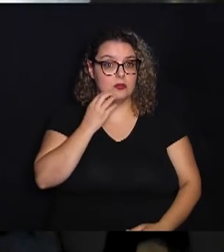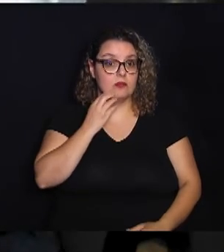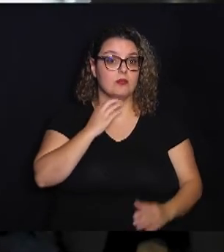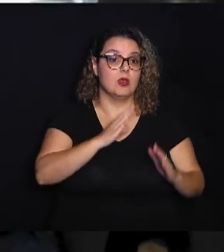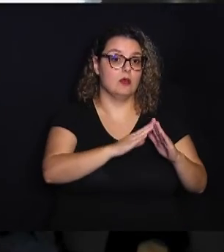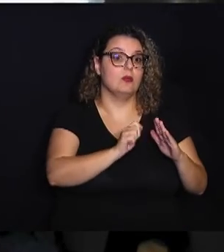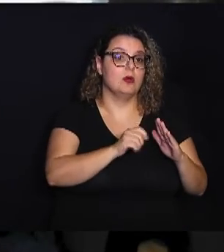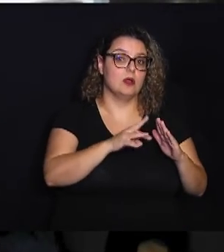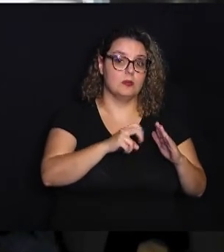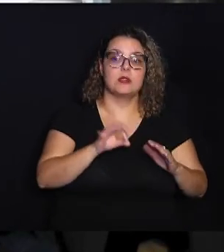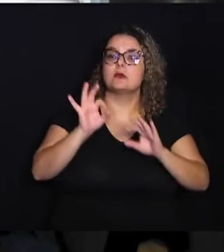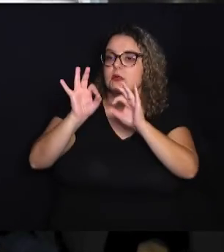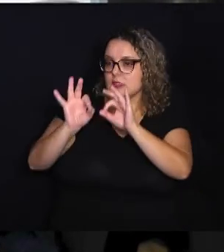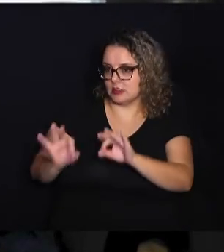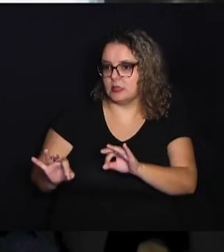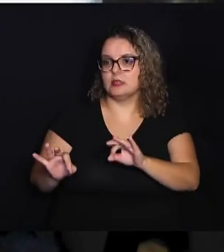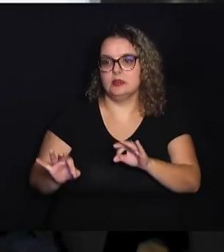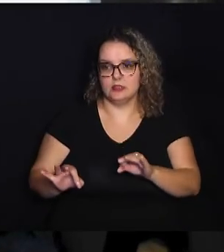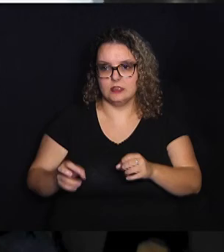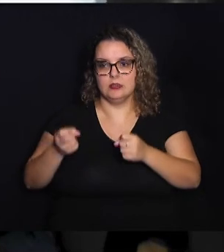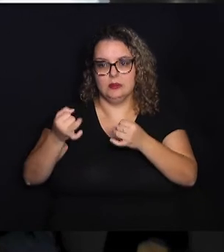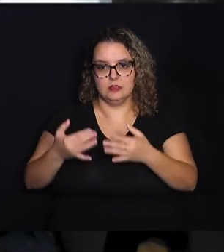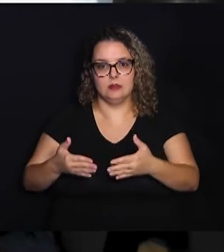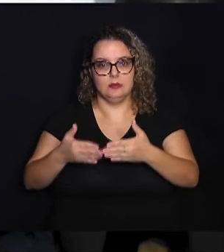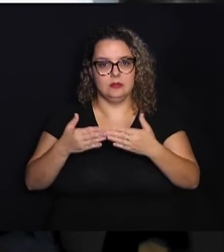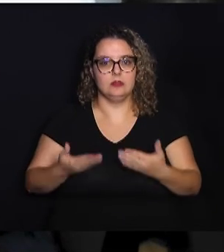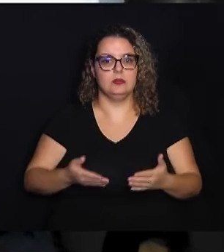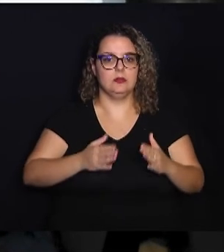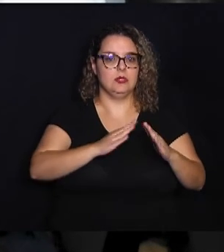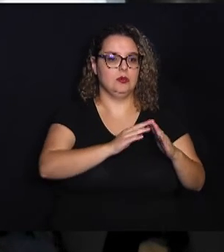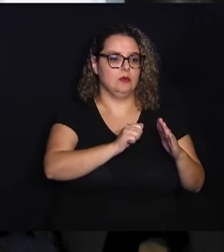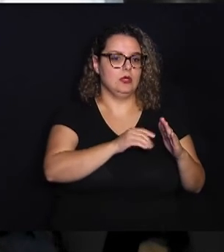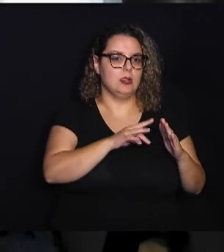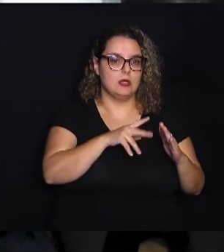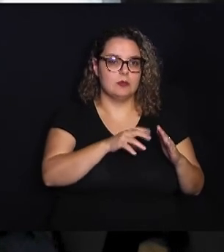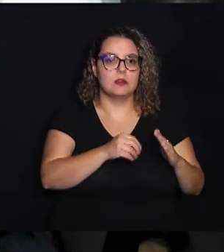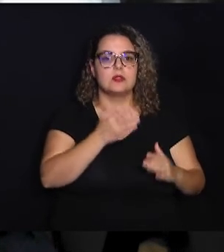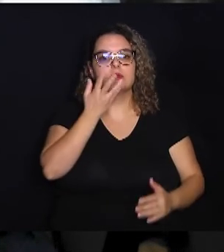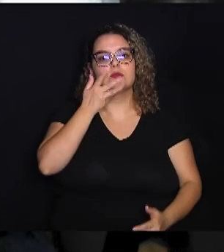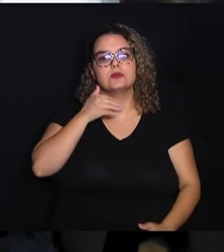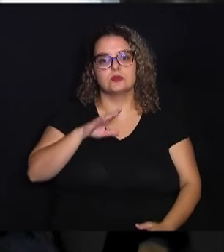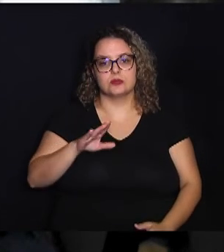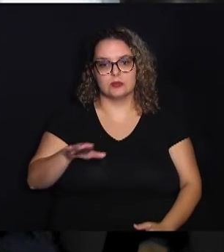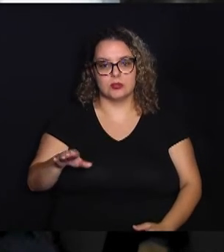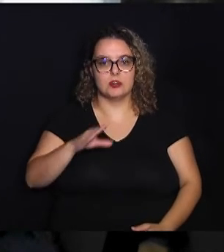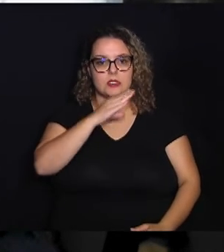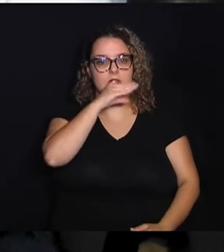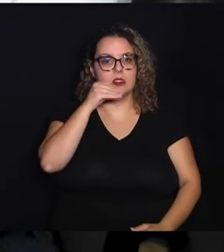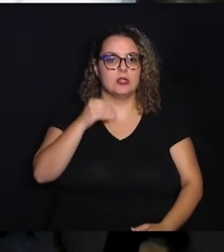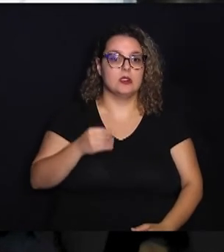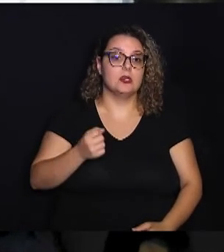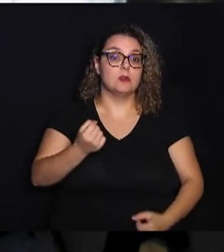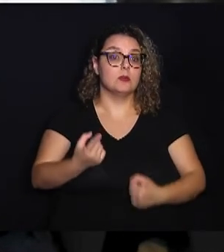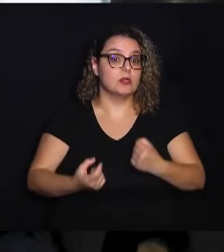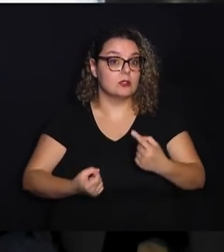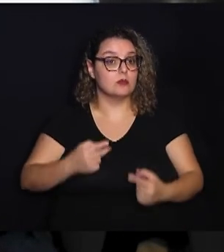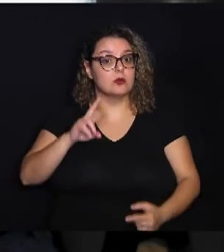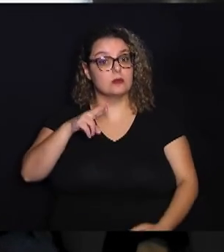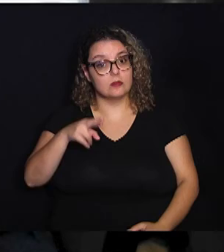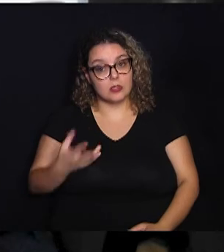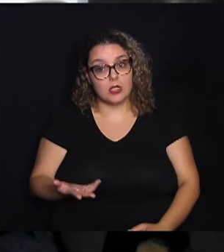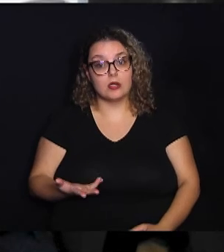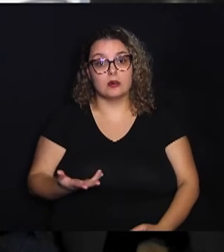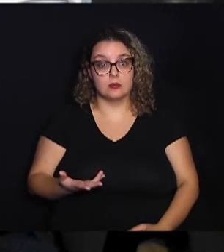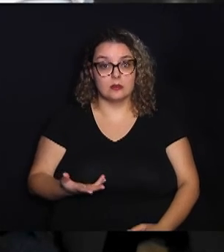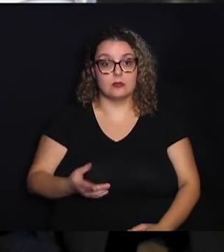é? Exatamente. A Uniasec, pode explicar, por ela favor, faz aí Amina. o abrigamento de crianças e adolescentes que por algum motivo,